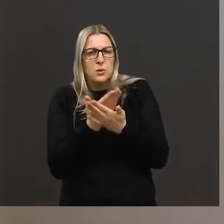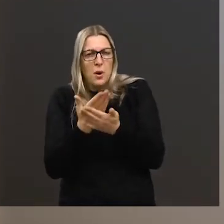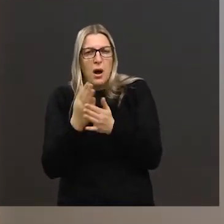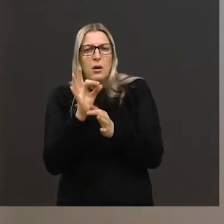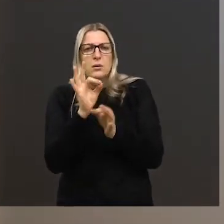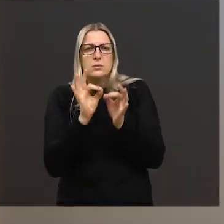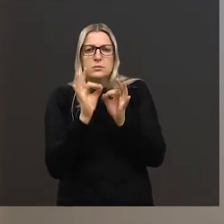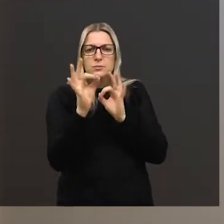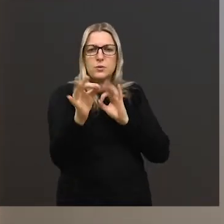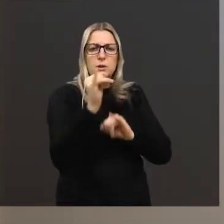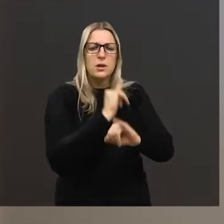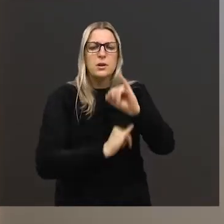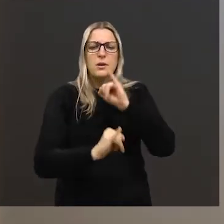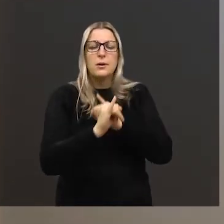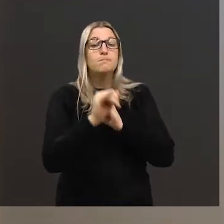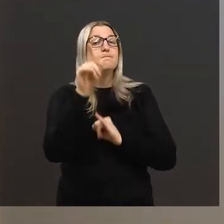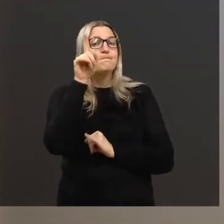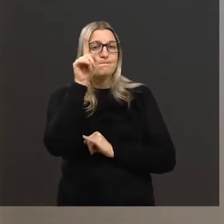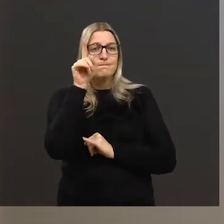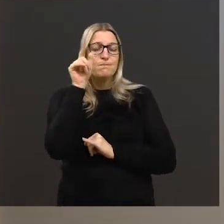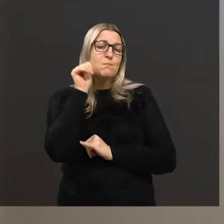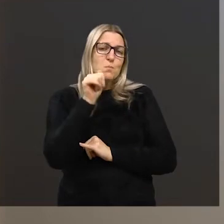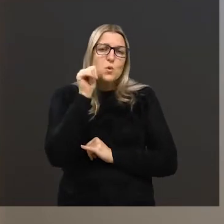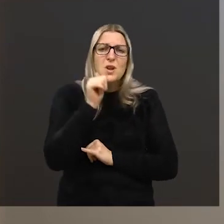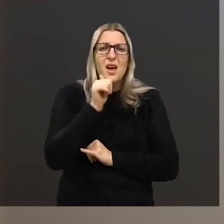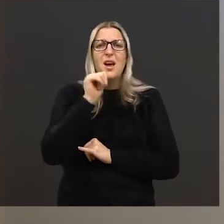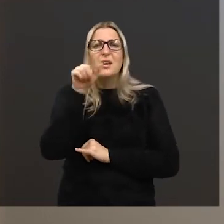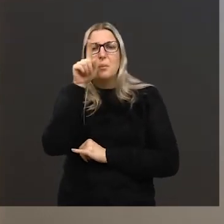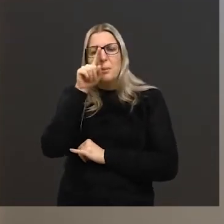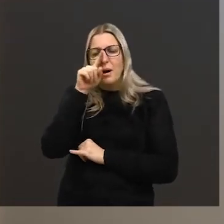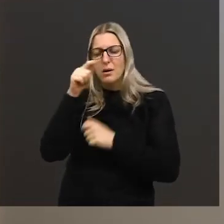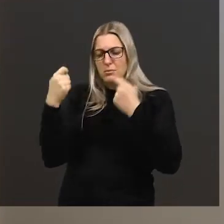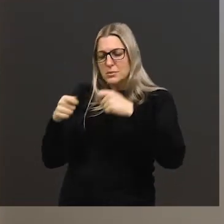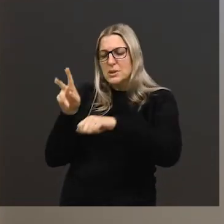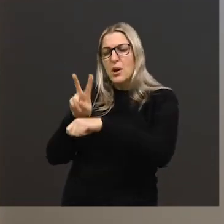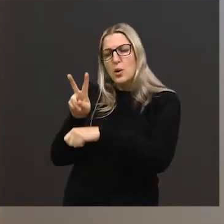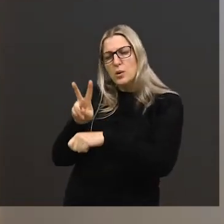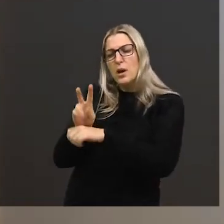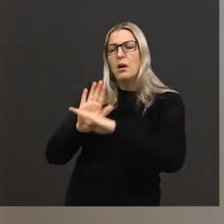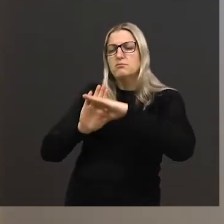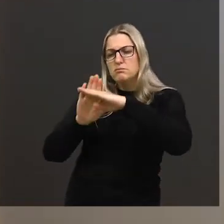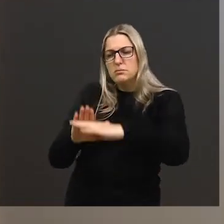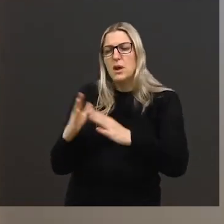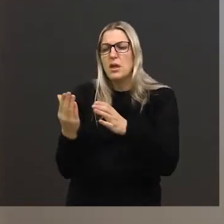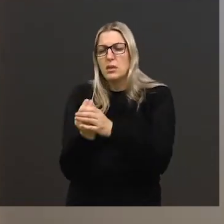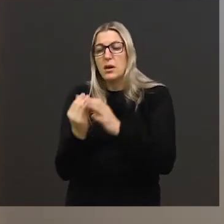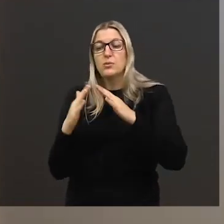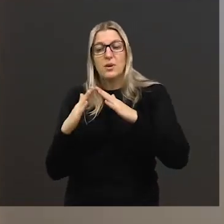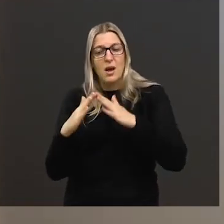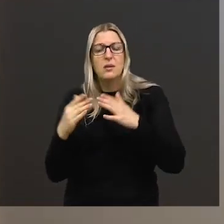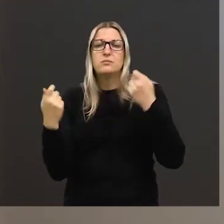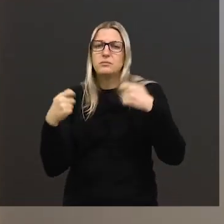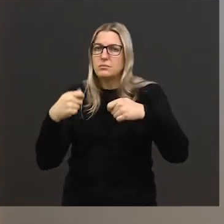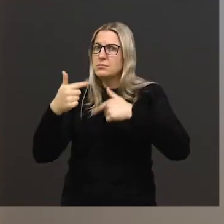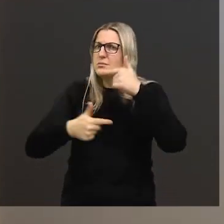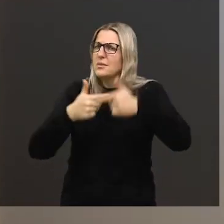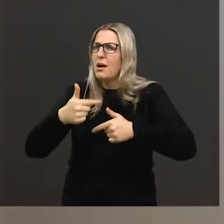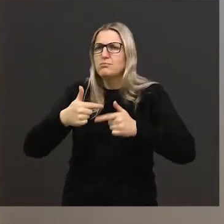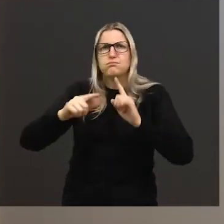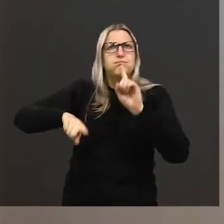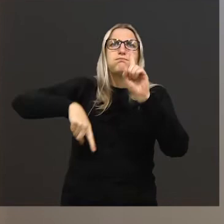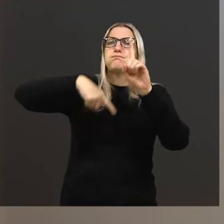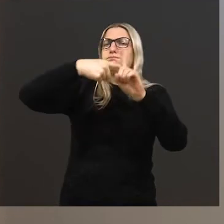internet, acaba exigindo uma presença muito maior da mulher dentro do lar e exigindo um trabalho,